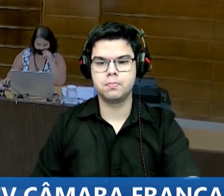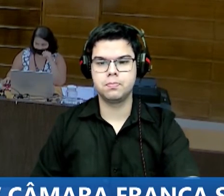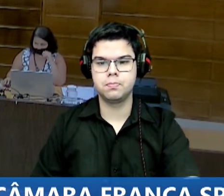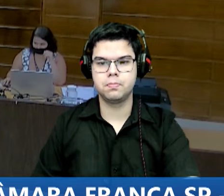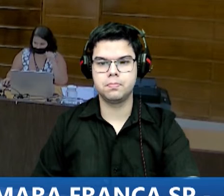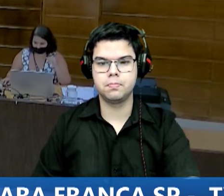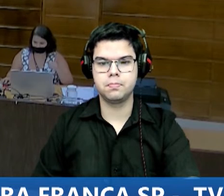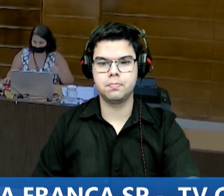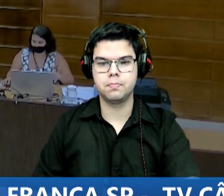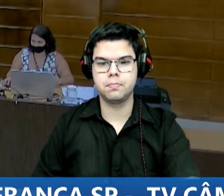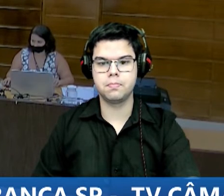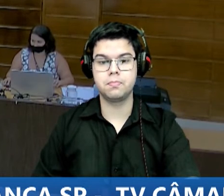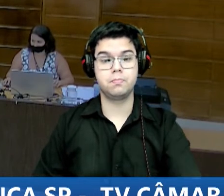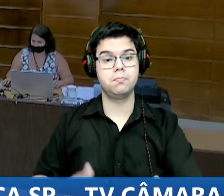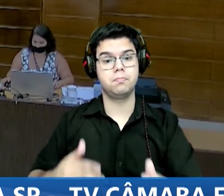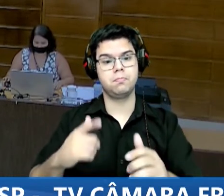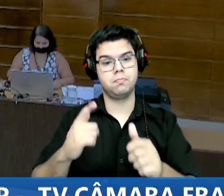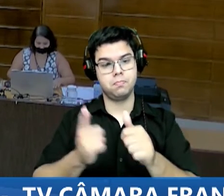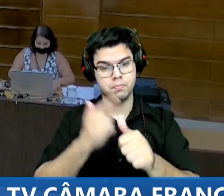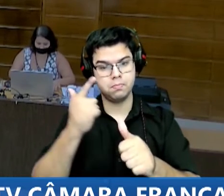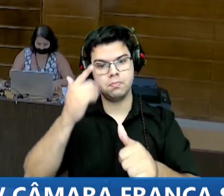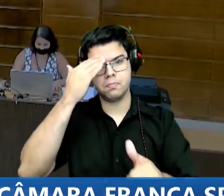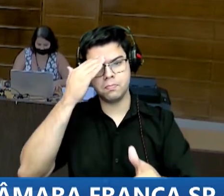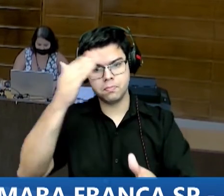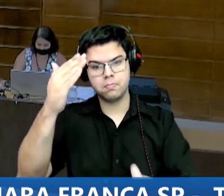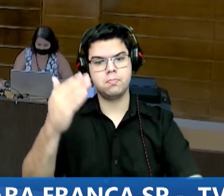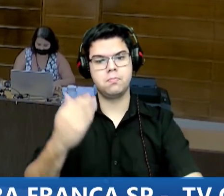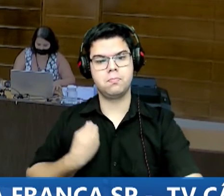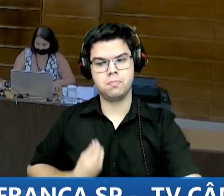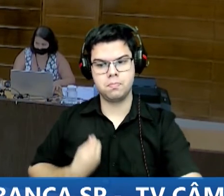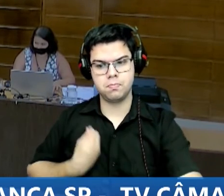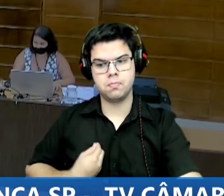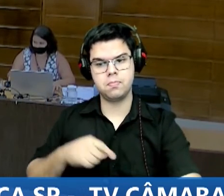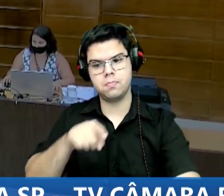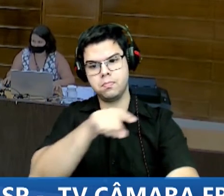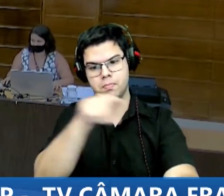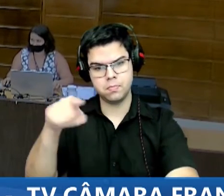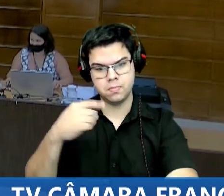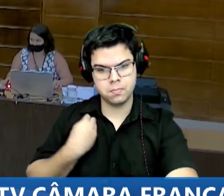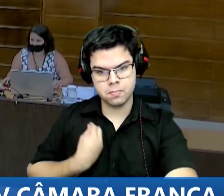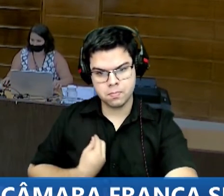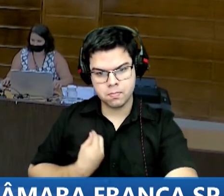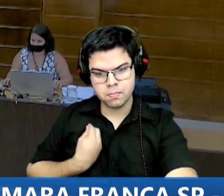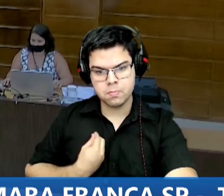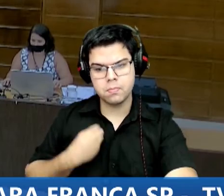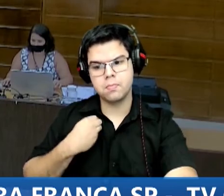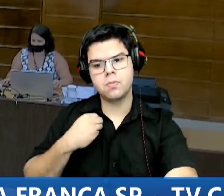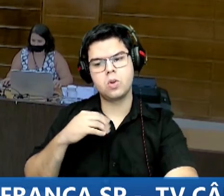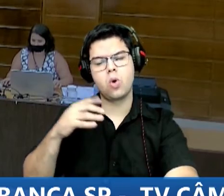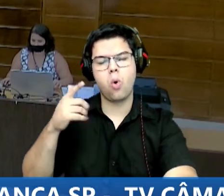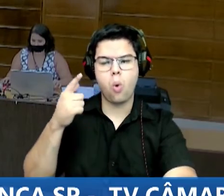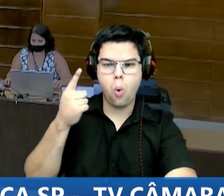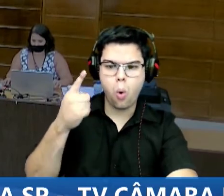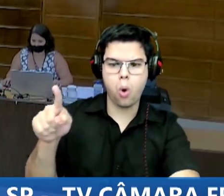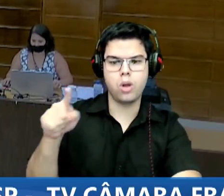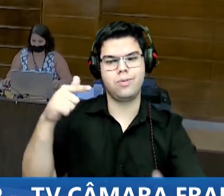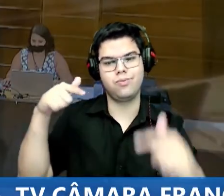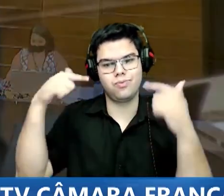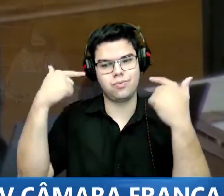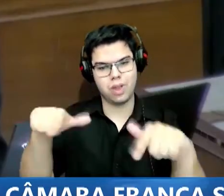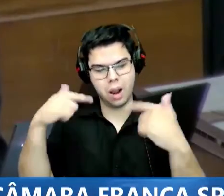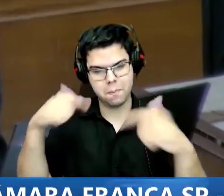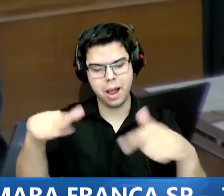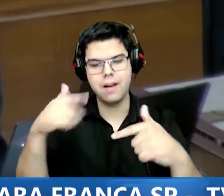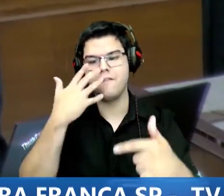a presença do pessoal do Fórum de Combate ao Trabalho Infantil, de todas as autoridades aqui